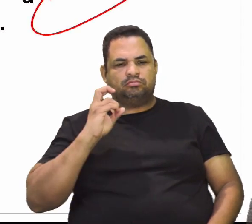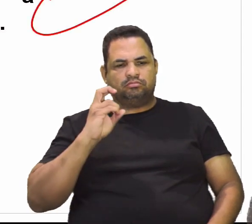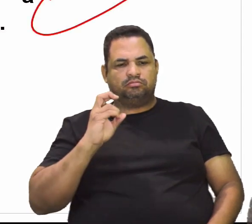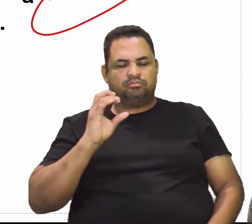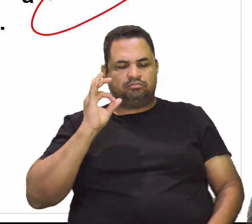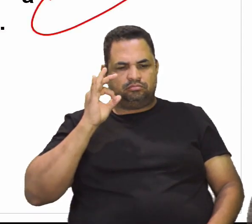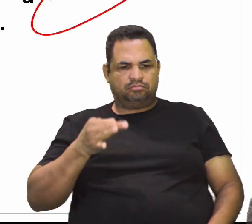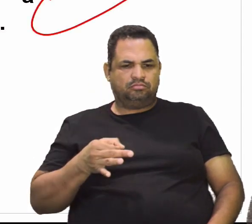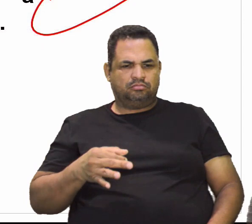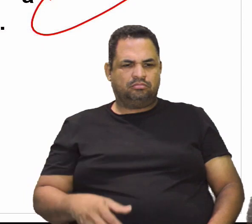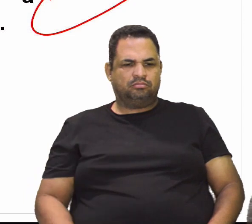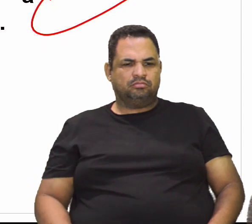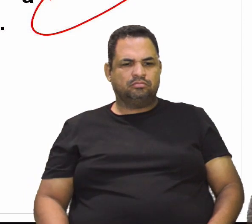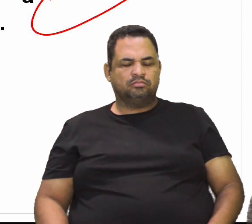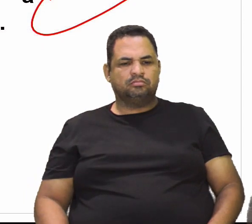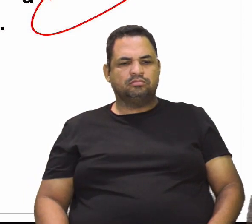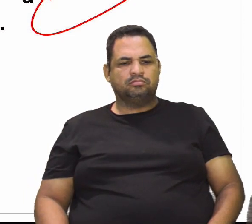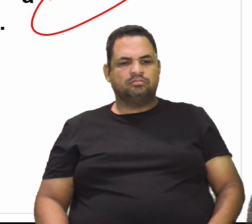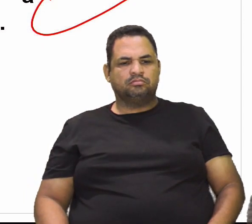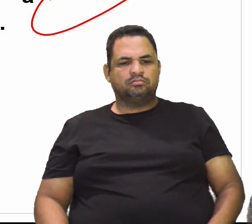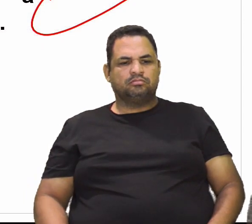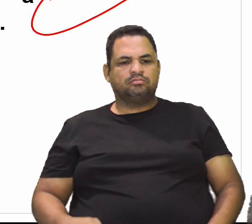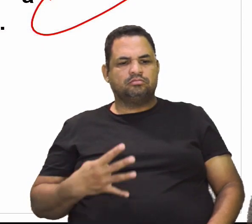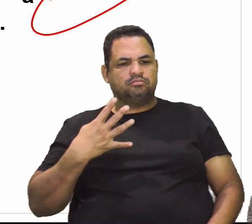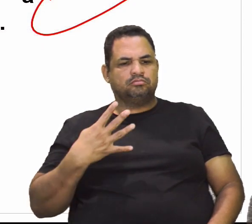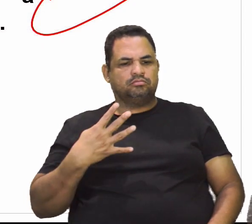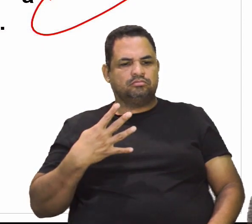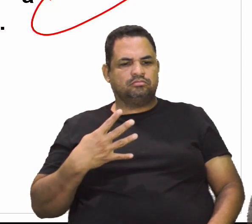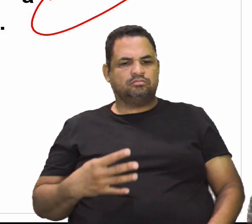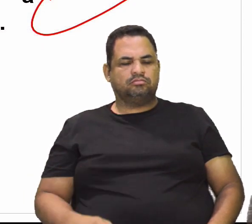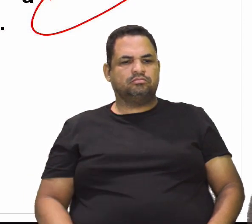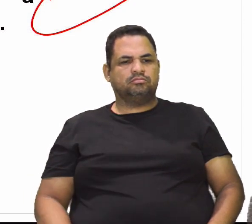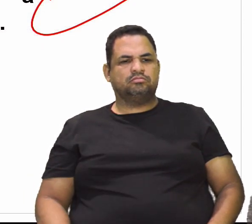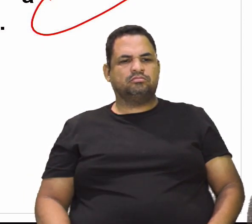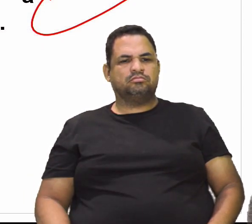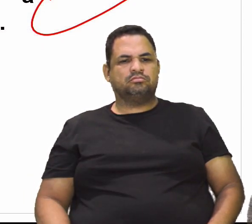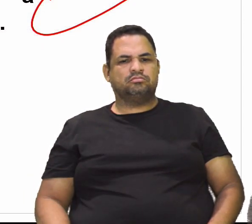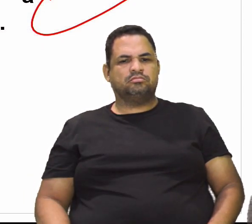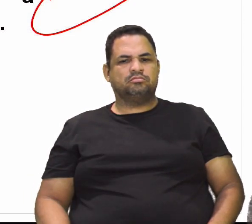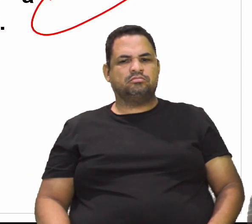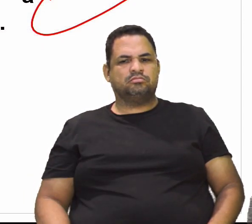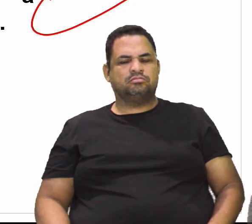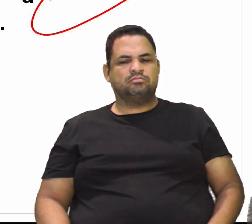correta. A 4, será que está correta?